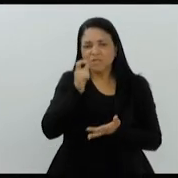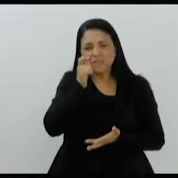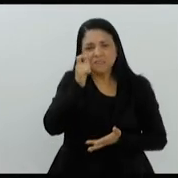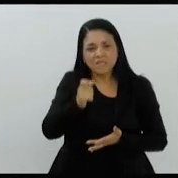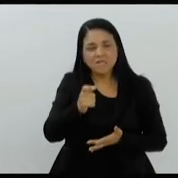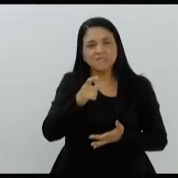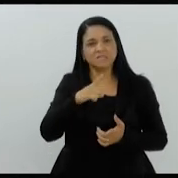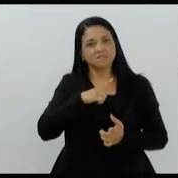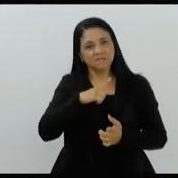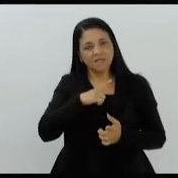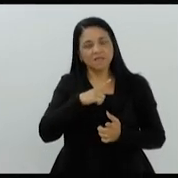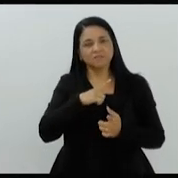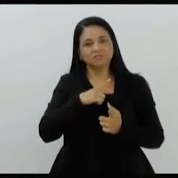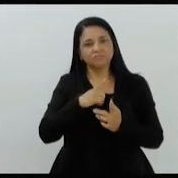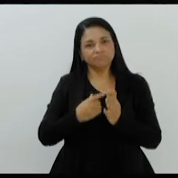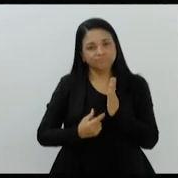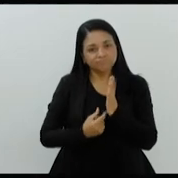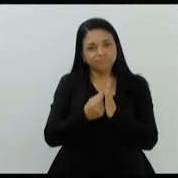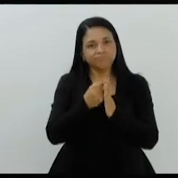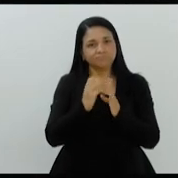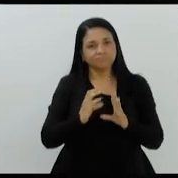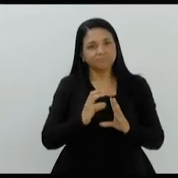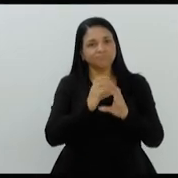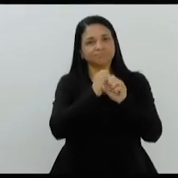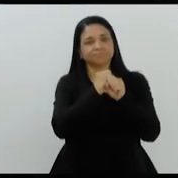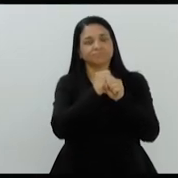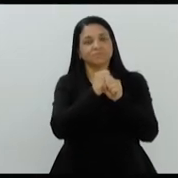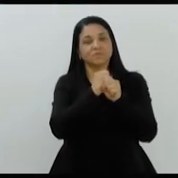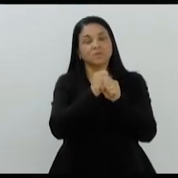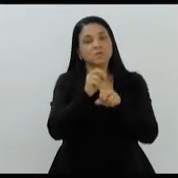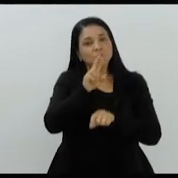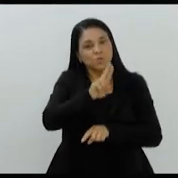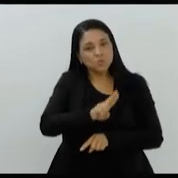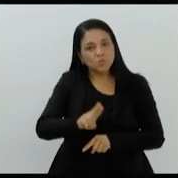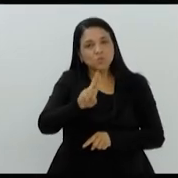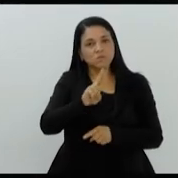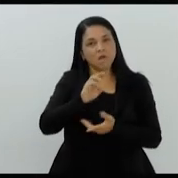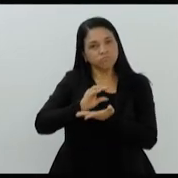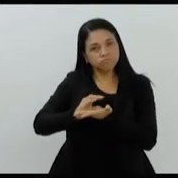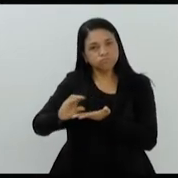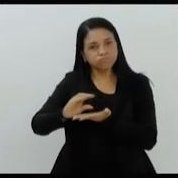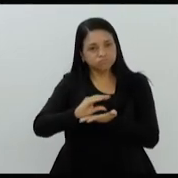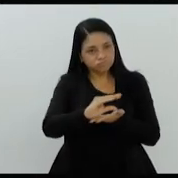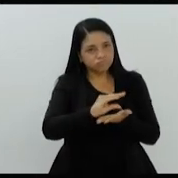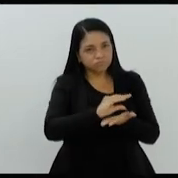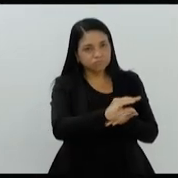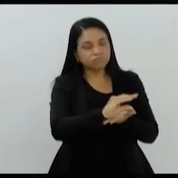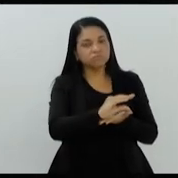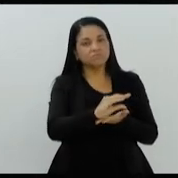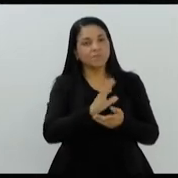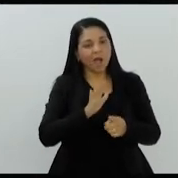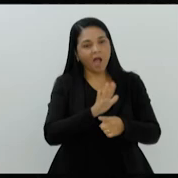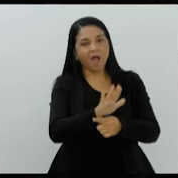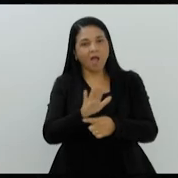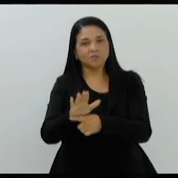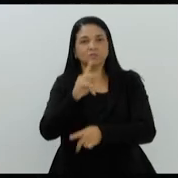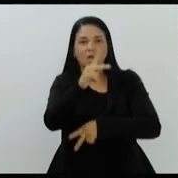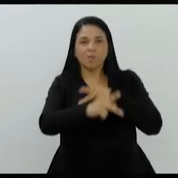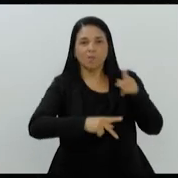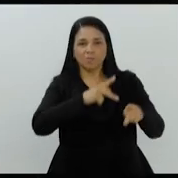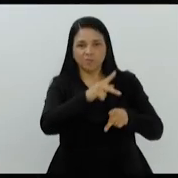finanças públicas e use esses recursos, de fato, em benefício da